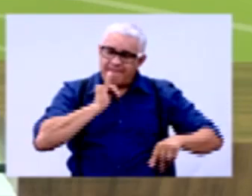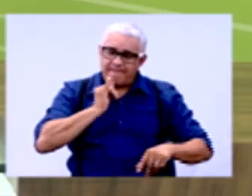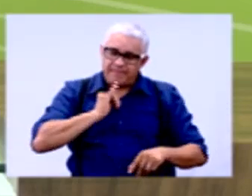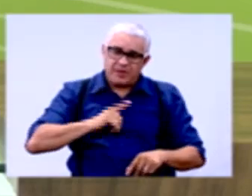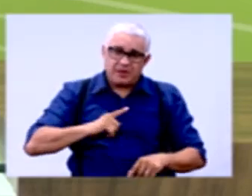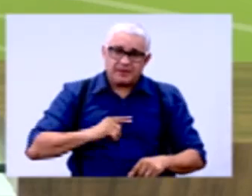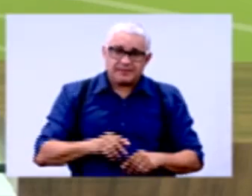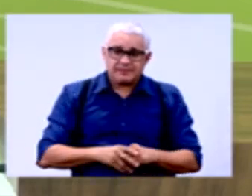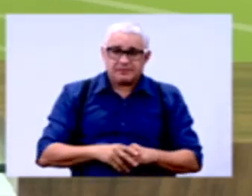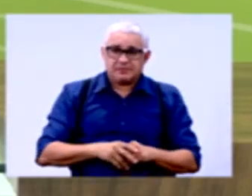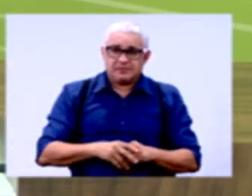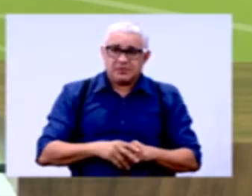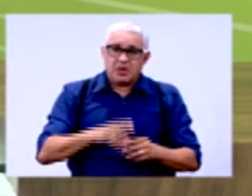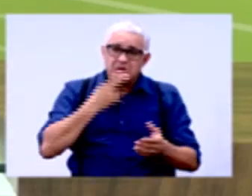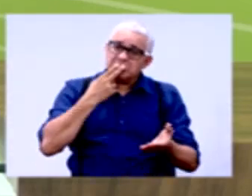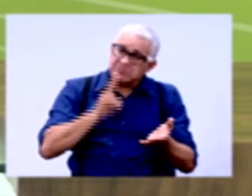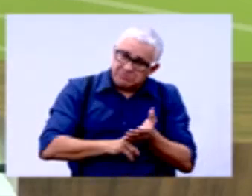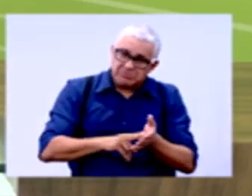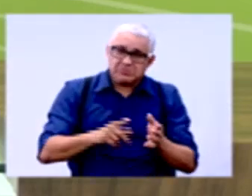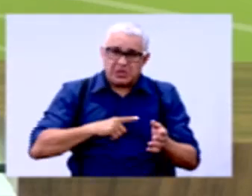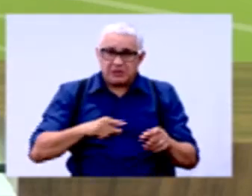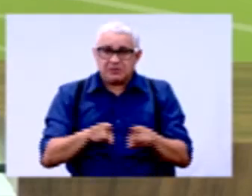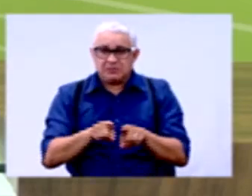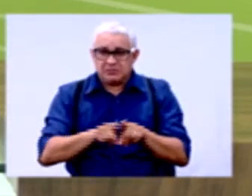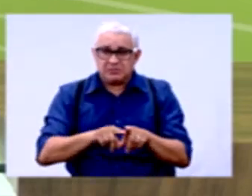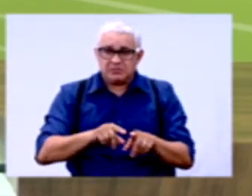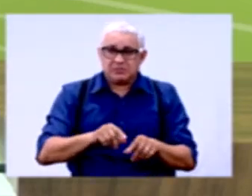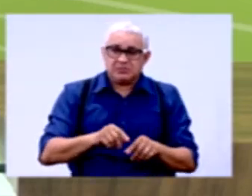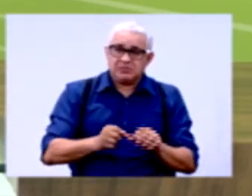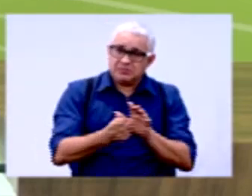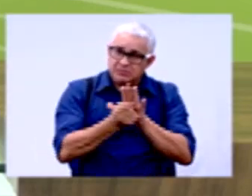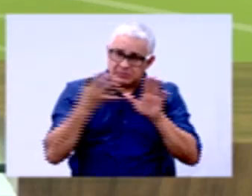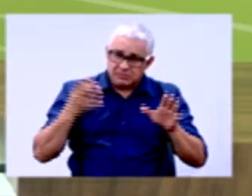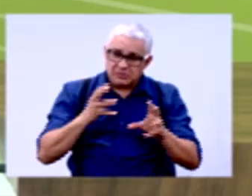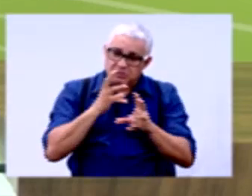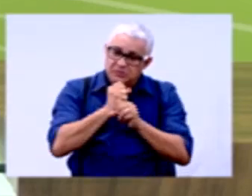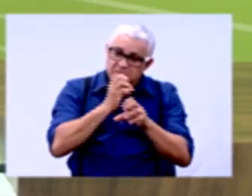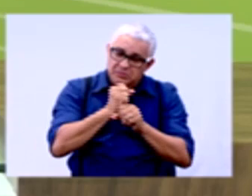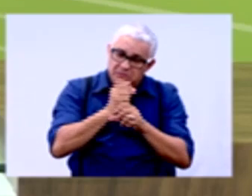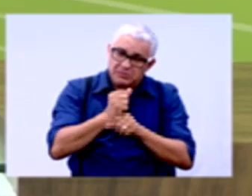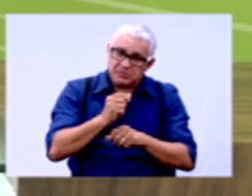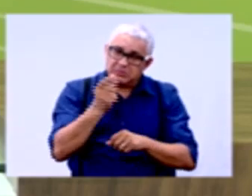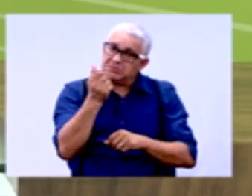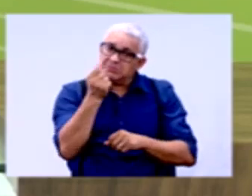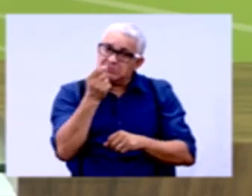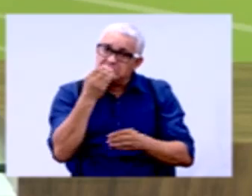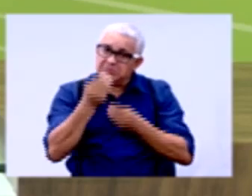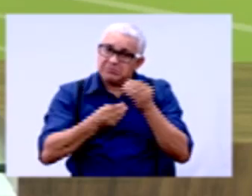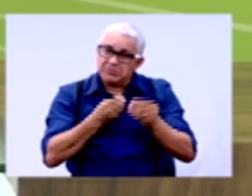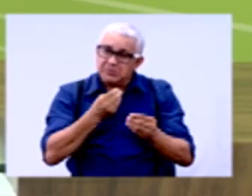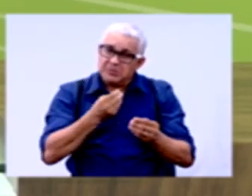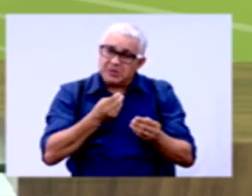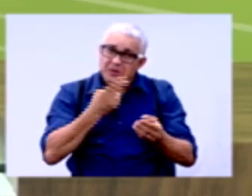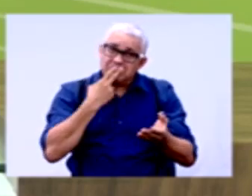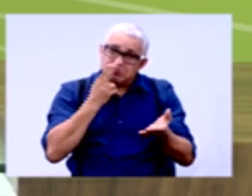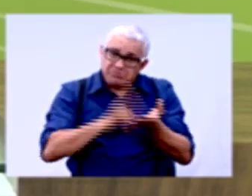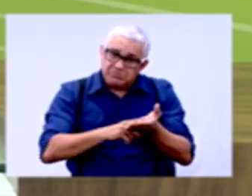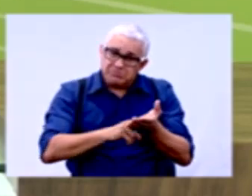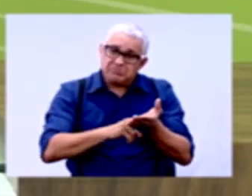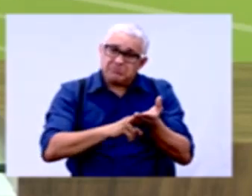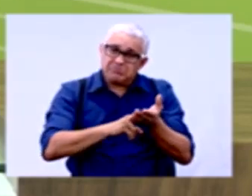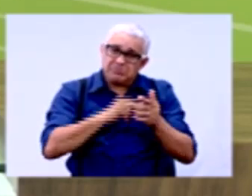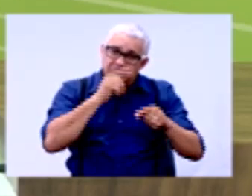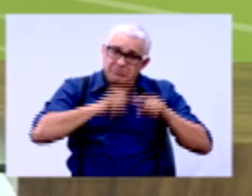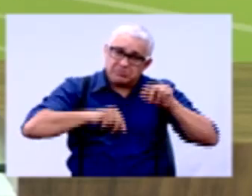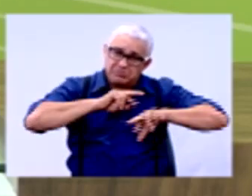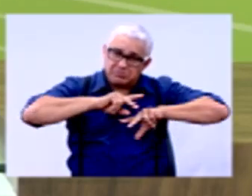exemplo, dos correios. Muitas aplicações calculam o valor a ser entregue de uma mercadoria com um serviço